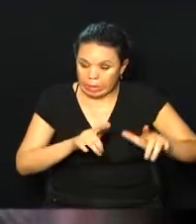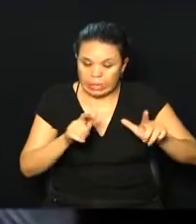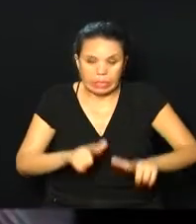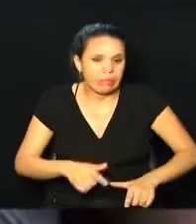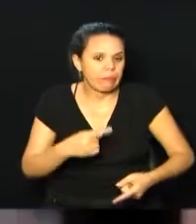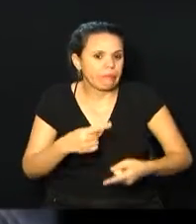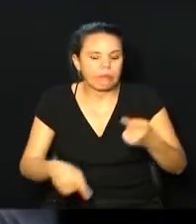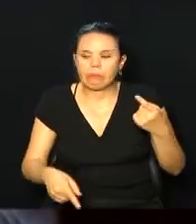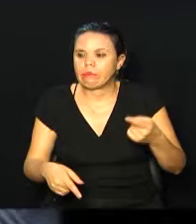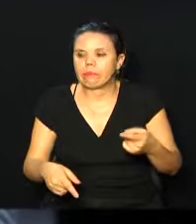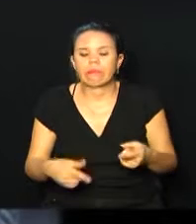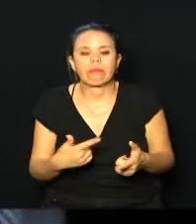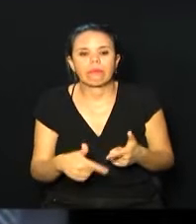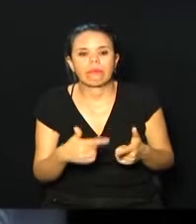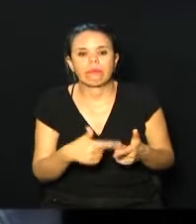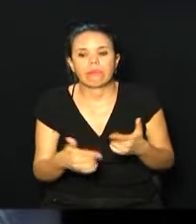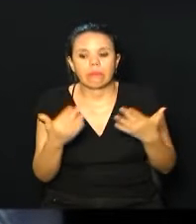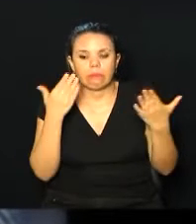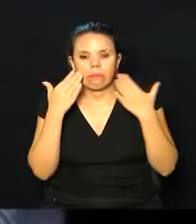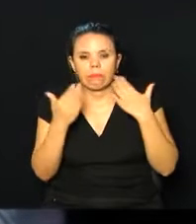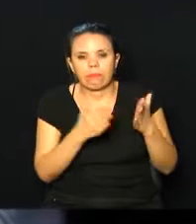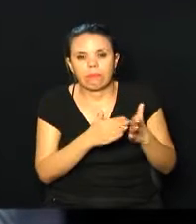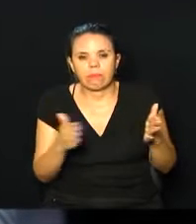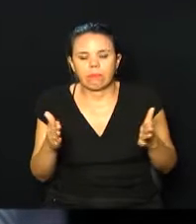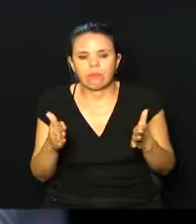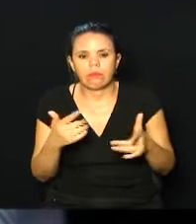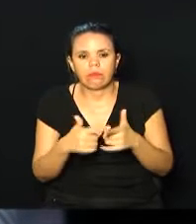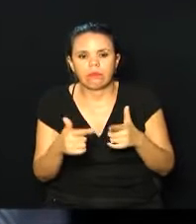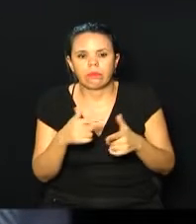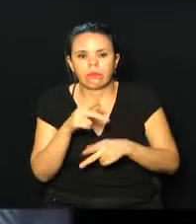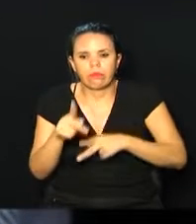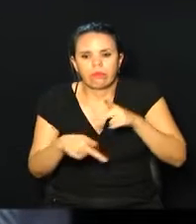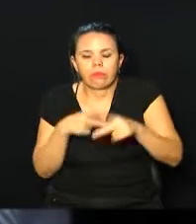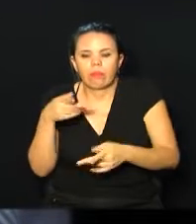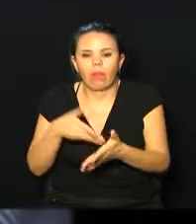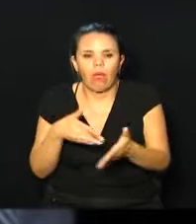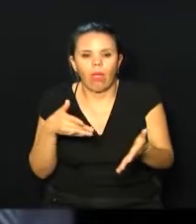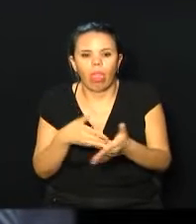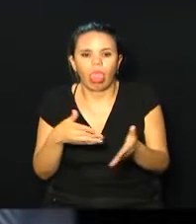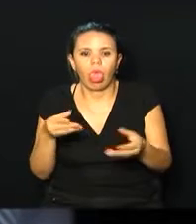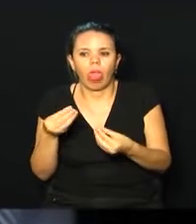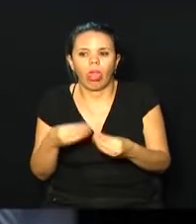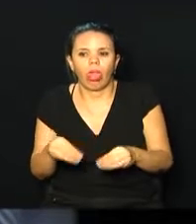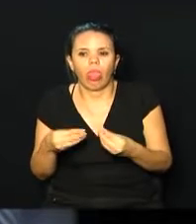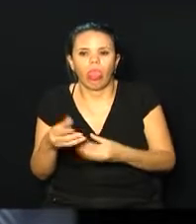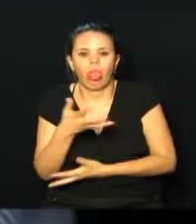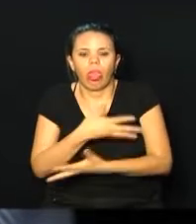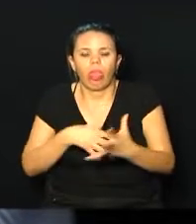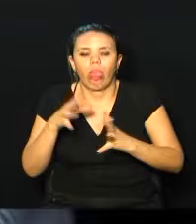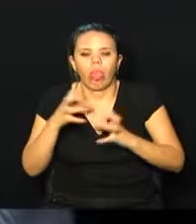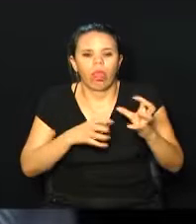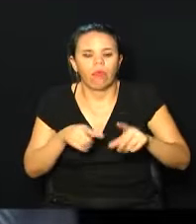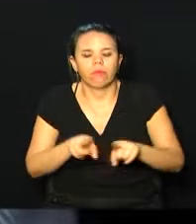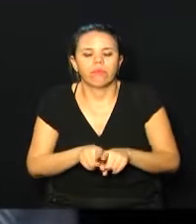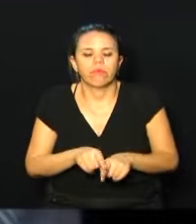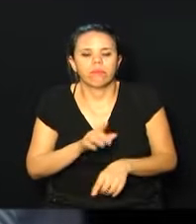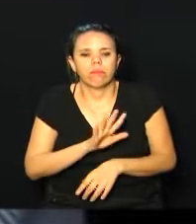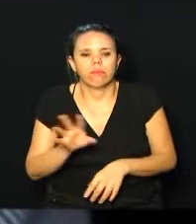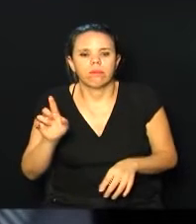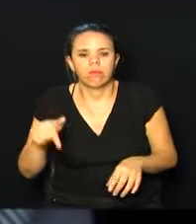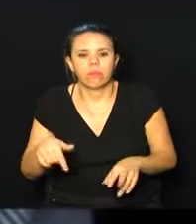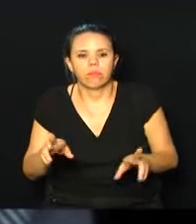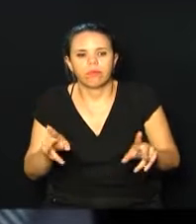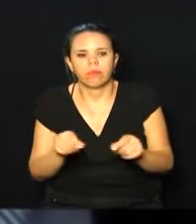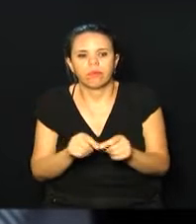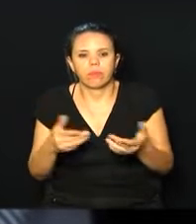deixamos de provocar, durante algum período, um transtorno para a população. Isso é inevitável. Aqui não vai ser diferente. Nós vamos ter que